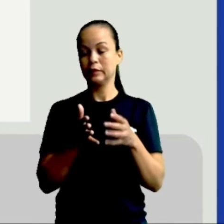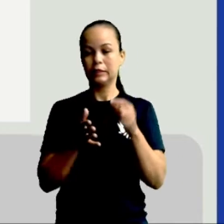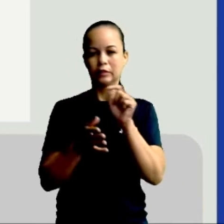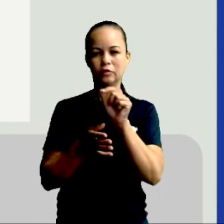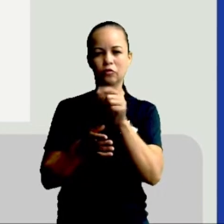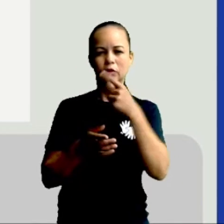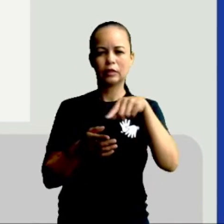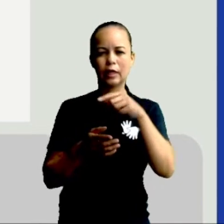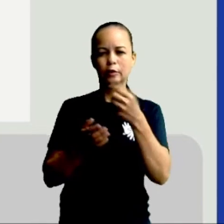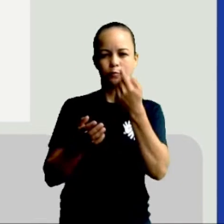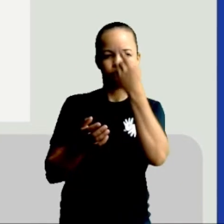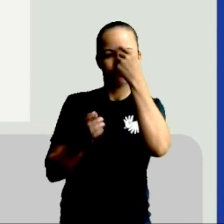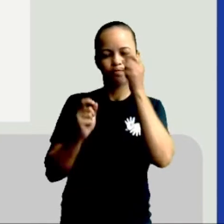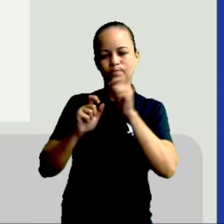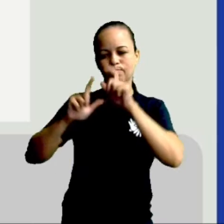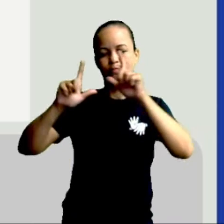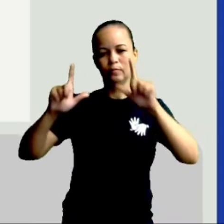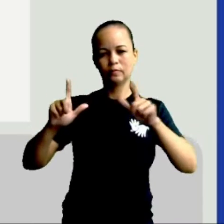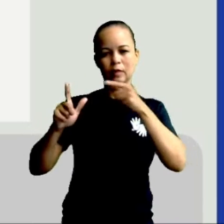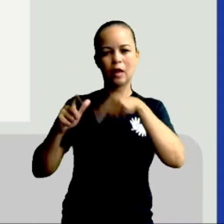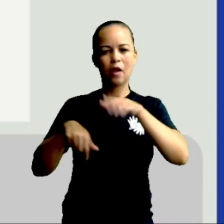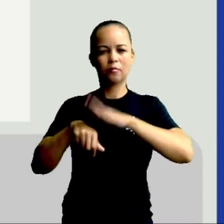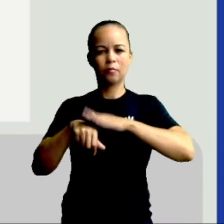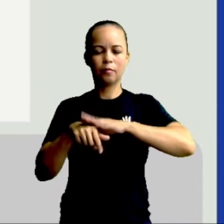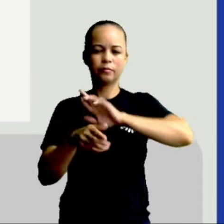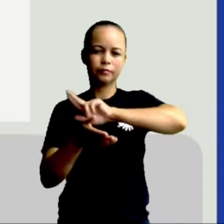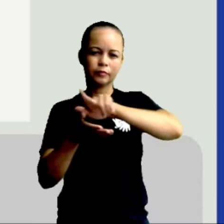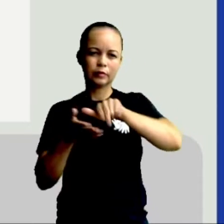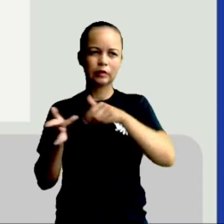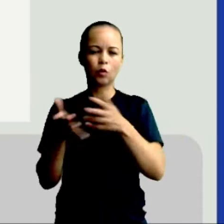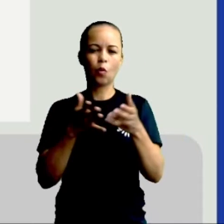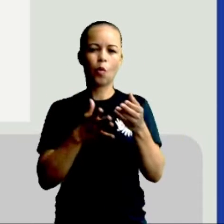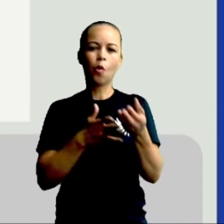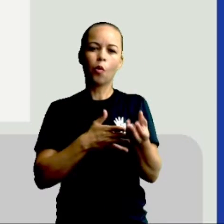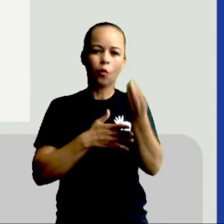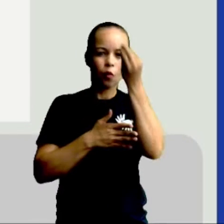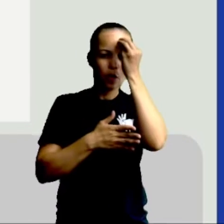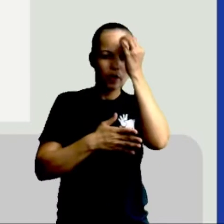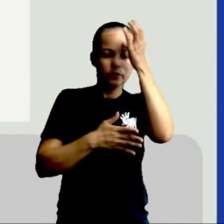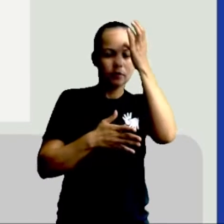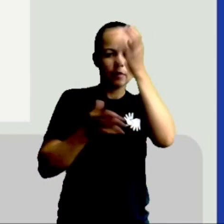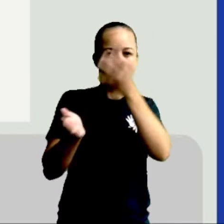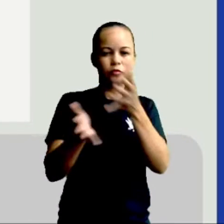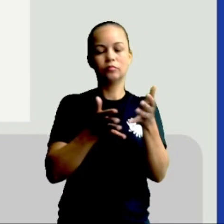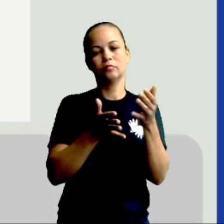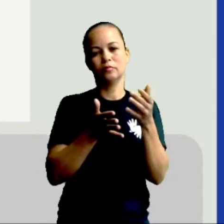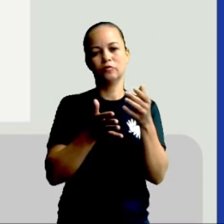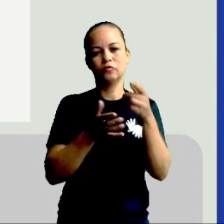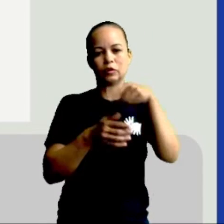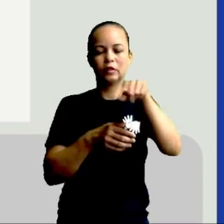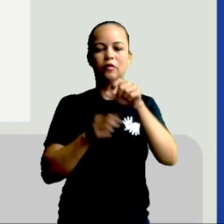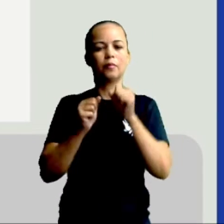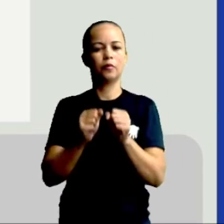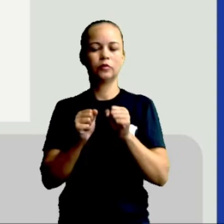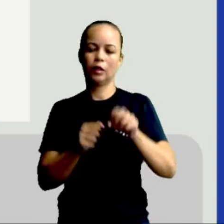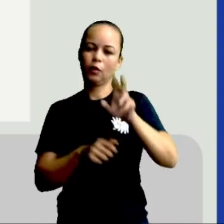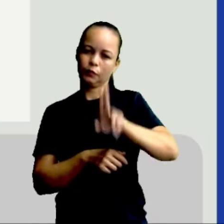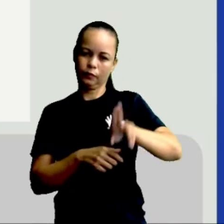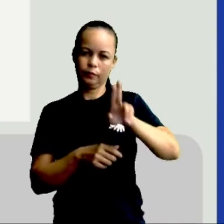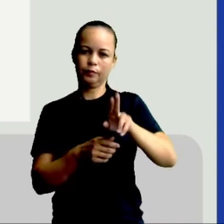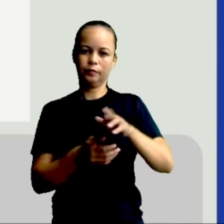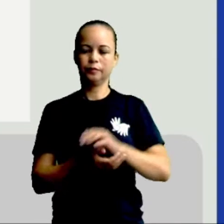salvar em muitos momentos que quando esse conhecimento for necessário, for recrutado, você vai poder usar com